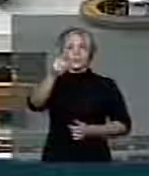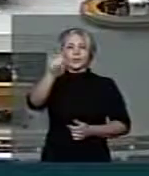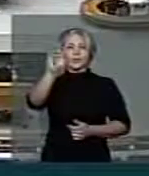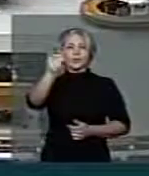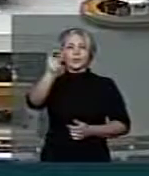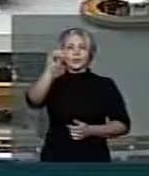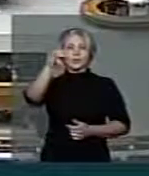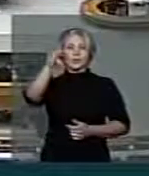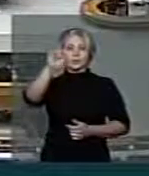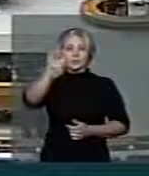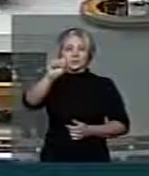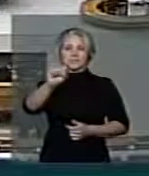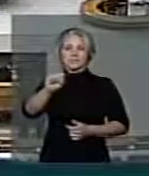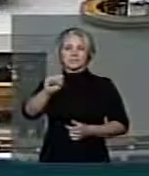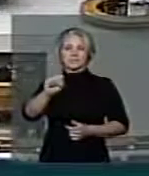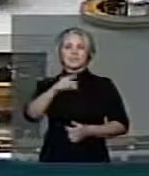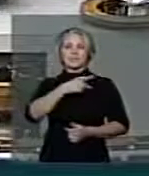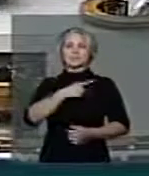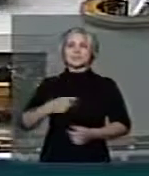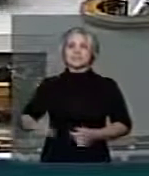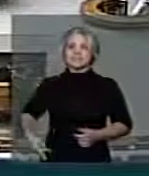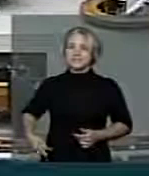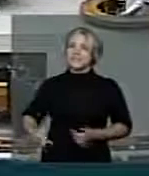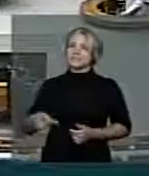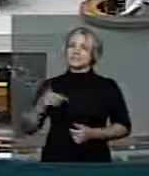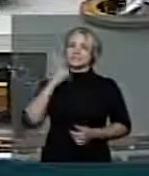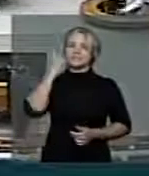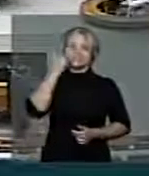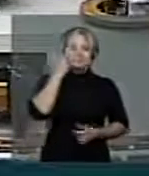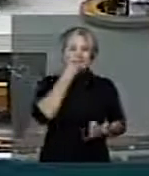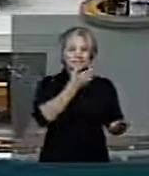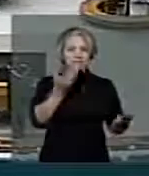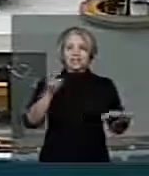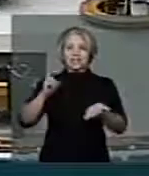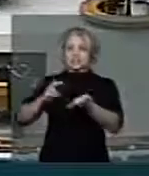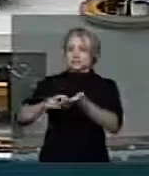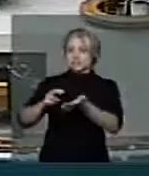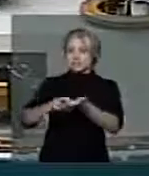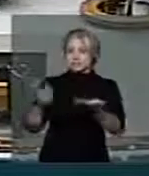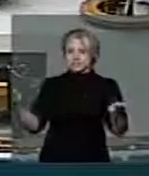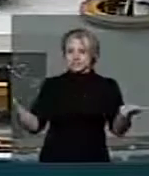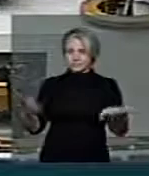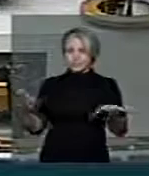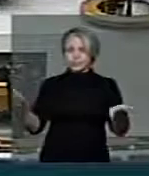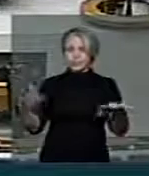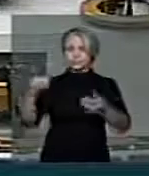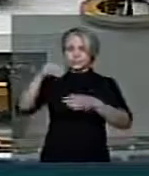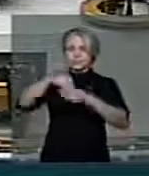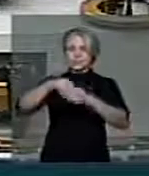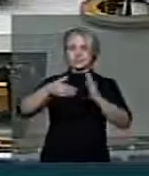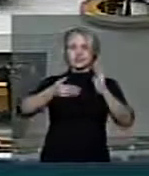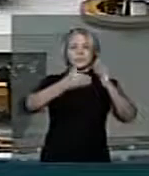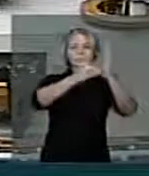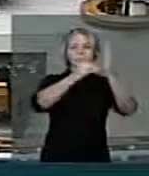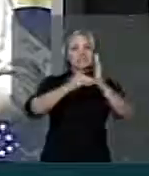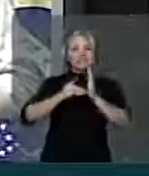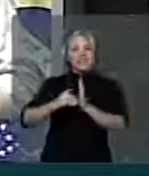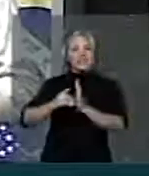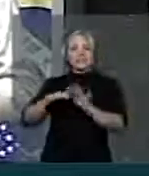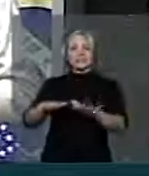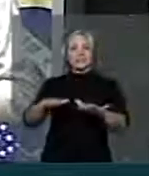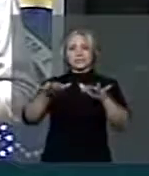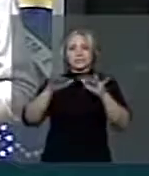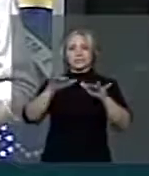Senhor presidente, nossos parlamentares, na manhã de hoje, no Senado Federal, no auditório